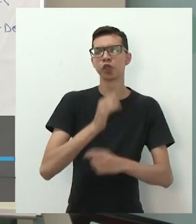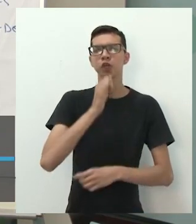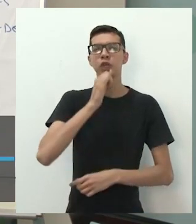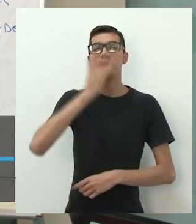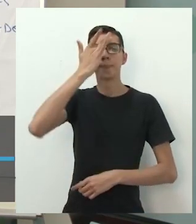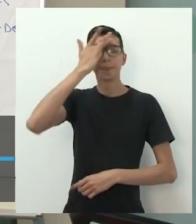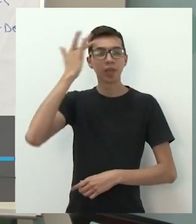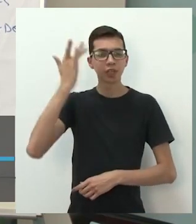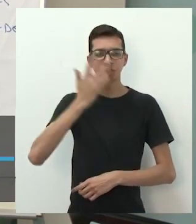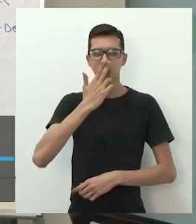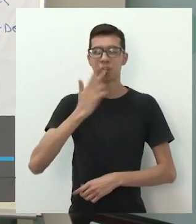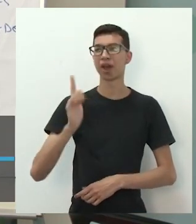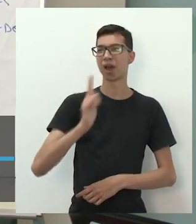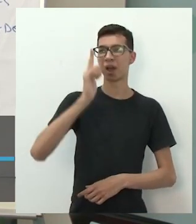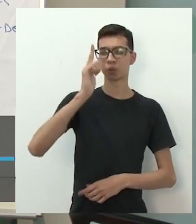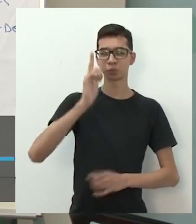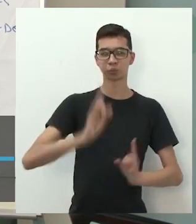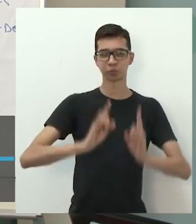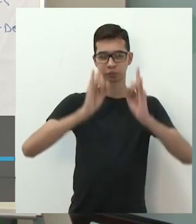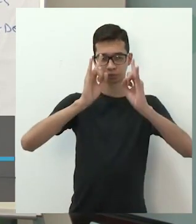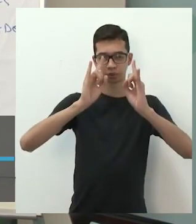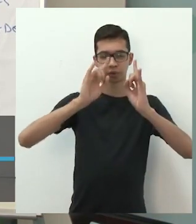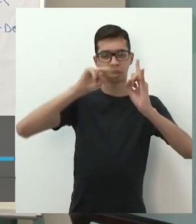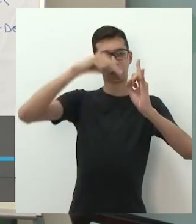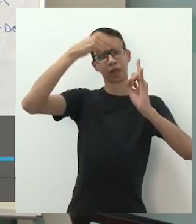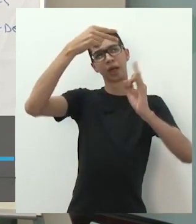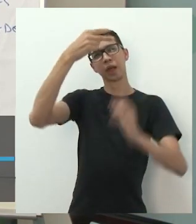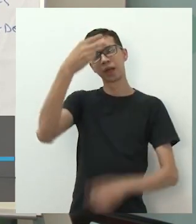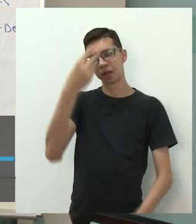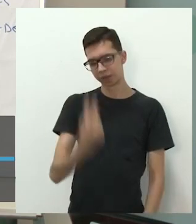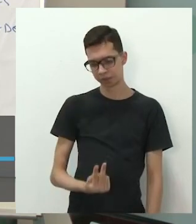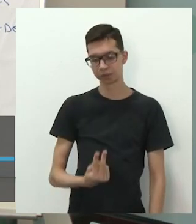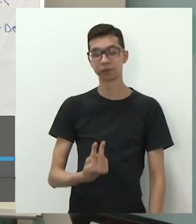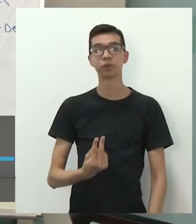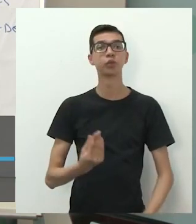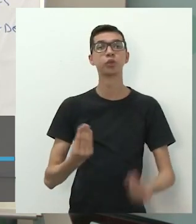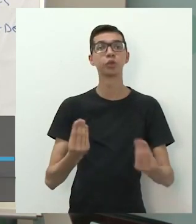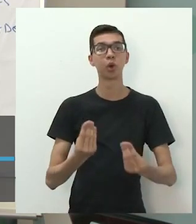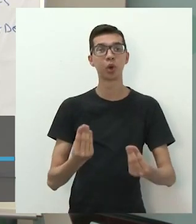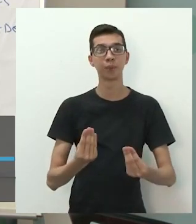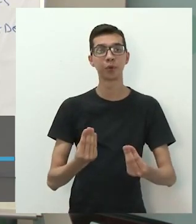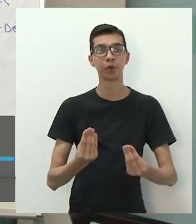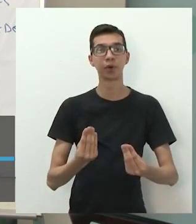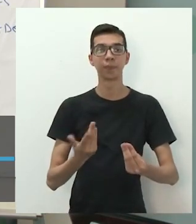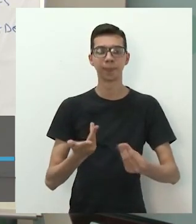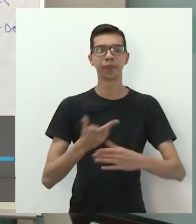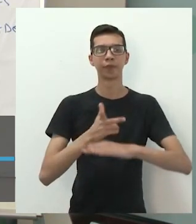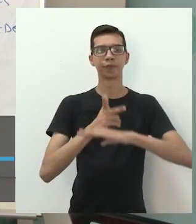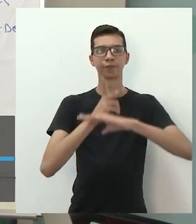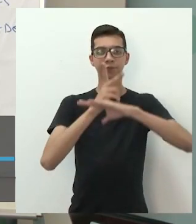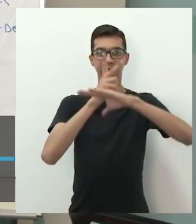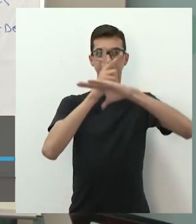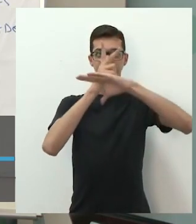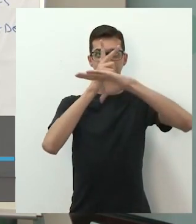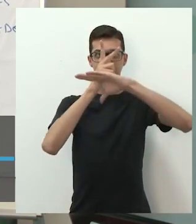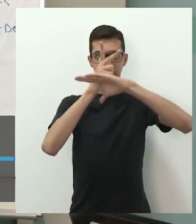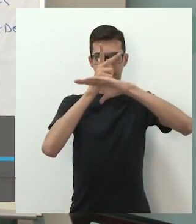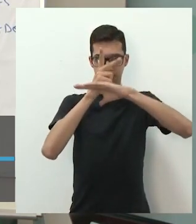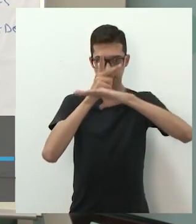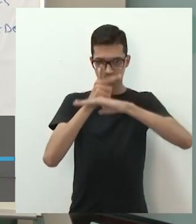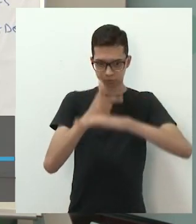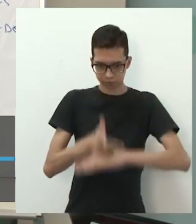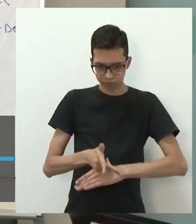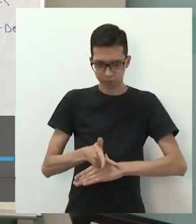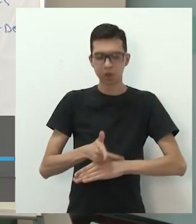caindo de grandes alturas, né? Então, geralmente é feita essa primeira tomada em câmera vertical e depois ela é inserida no restante aí,